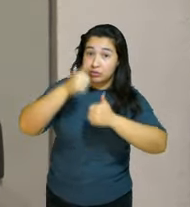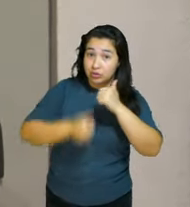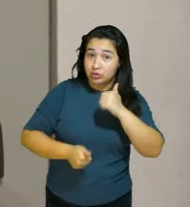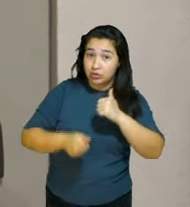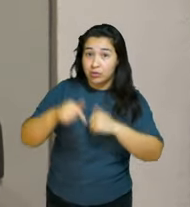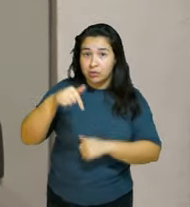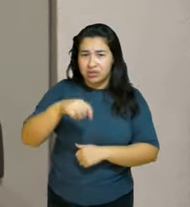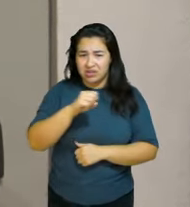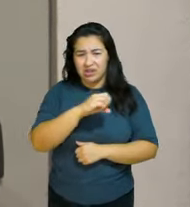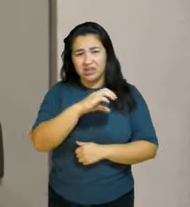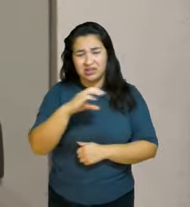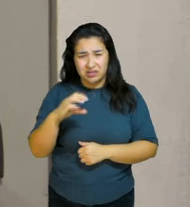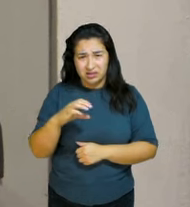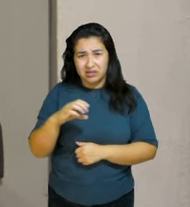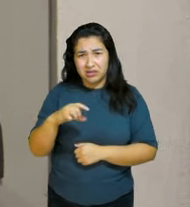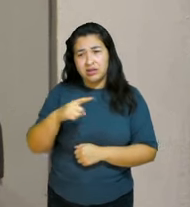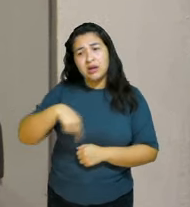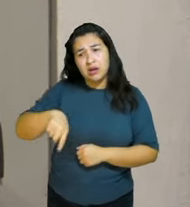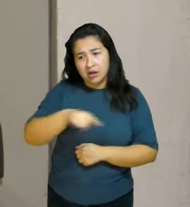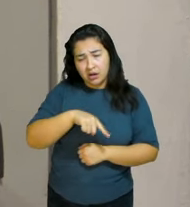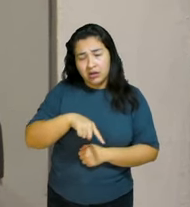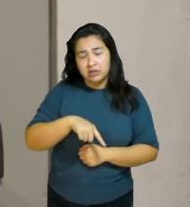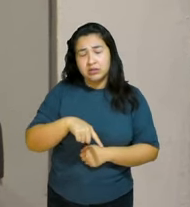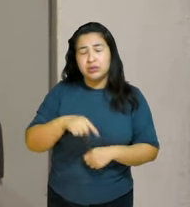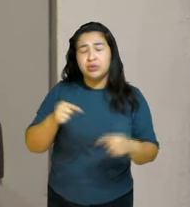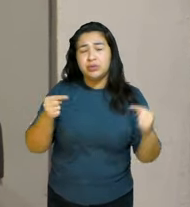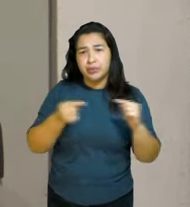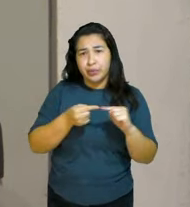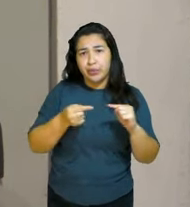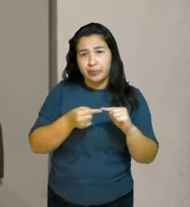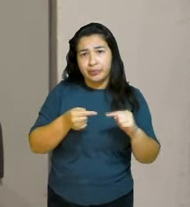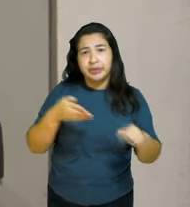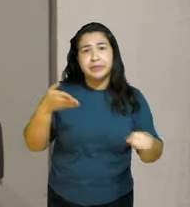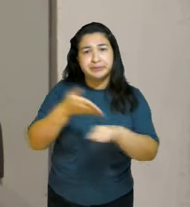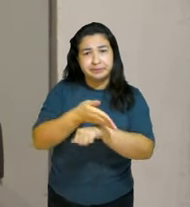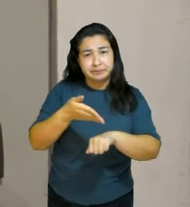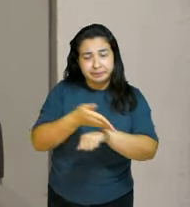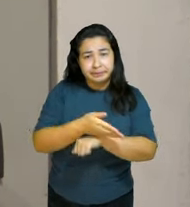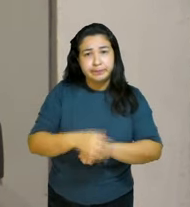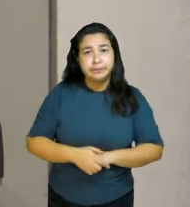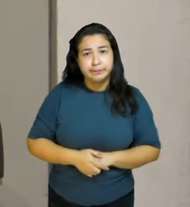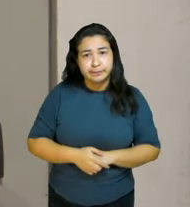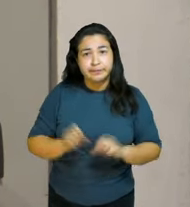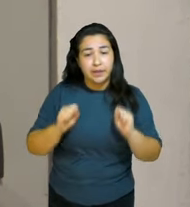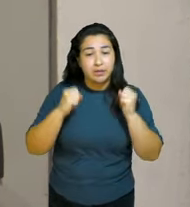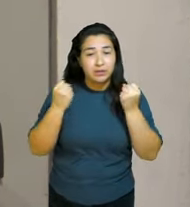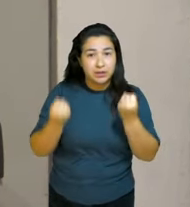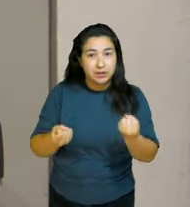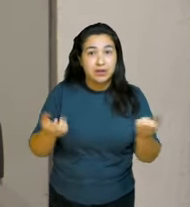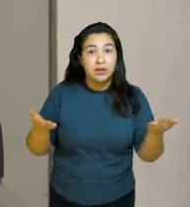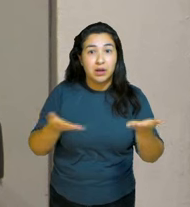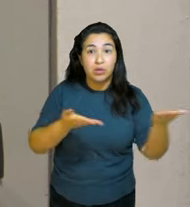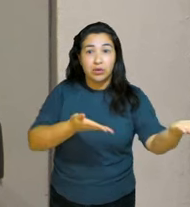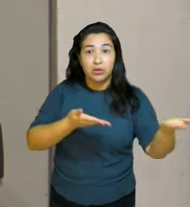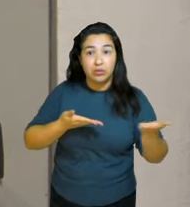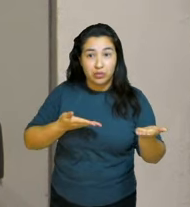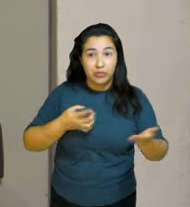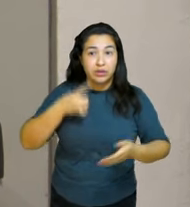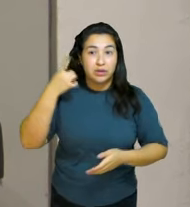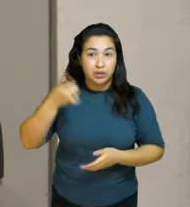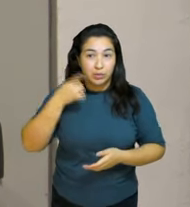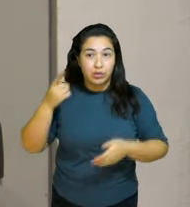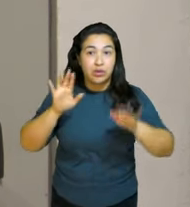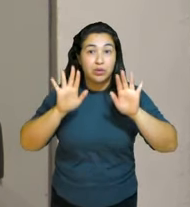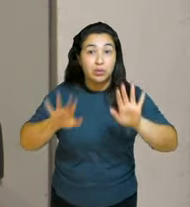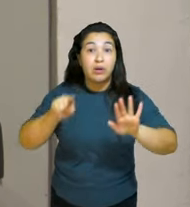não faz nada. Então, é o nosso papel parlamentar participar disso. Então, eu vou passar a palavra para os deputados, mas nós precisamos ouvir vocês,